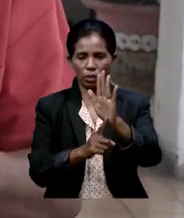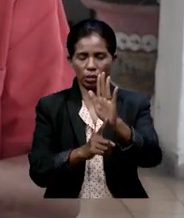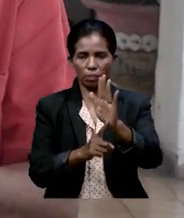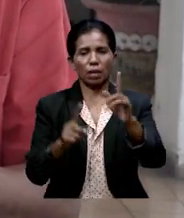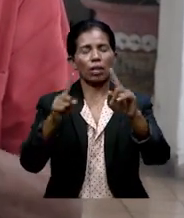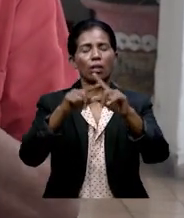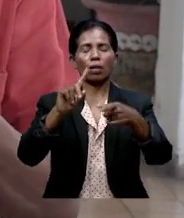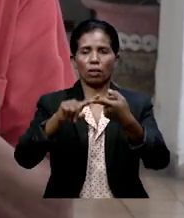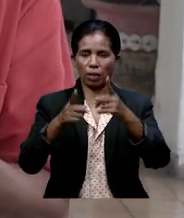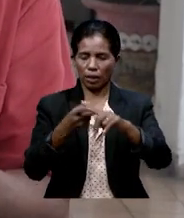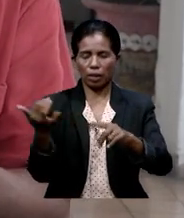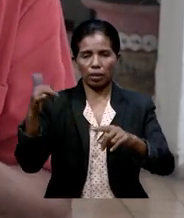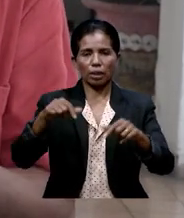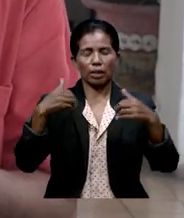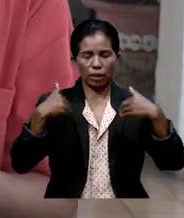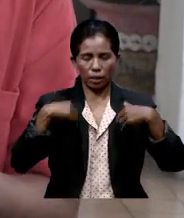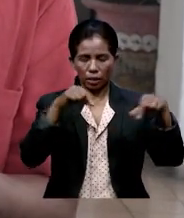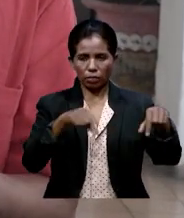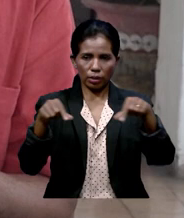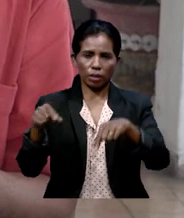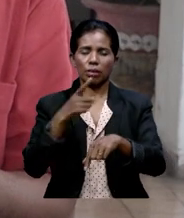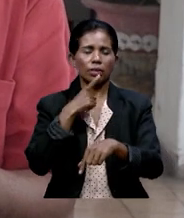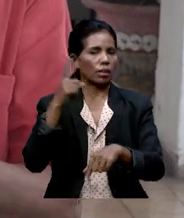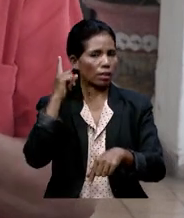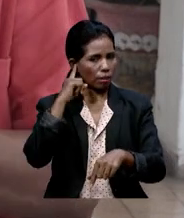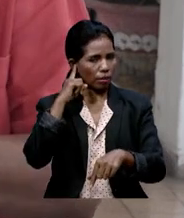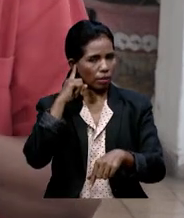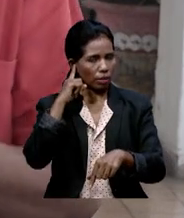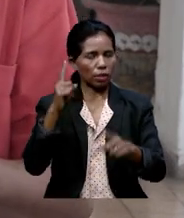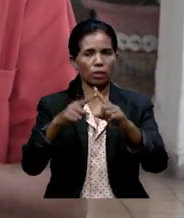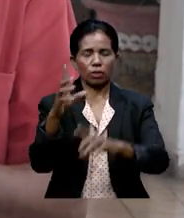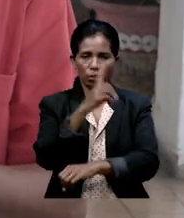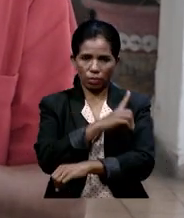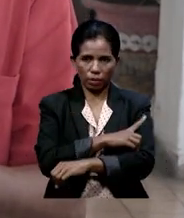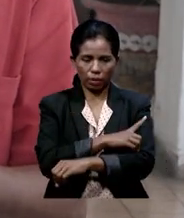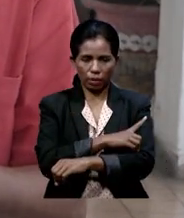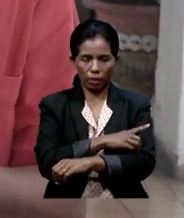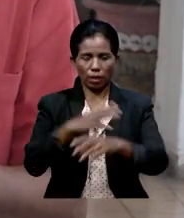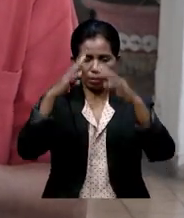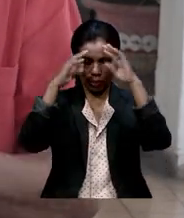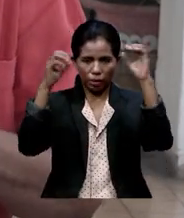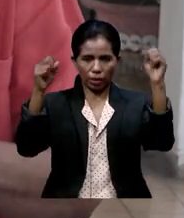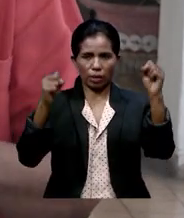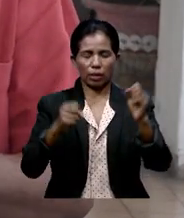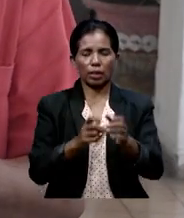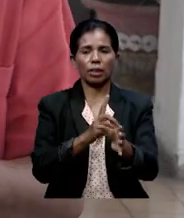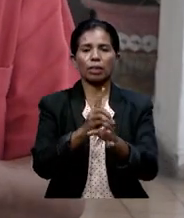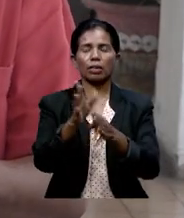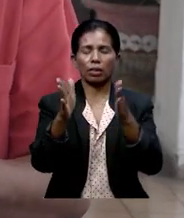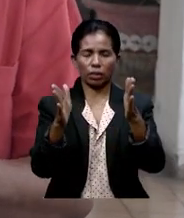ser nebe e a deficiência e a tilun e ohen presidente ou